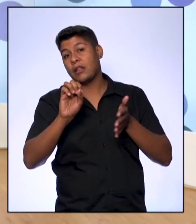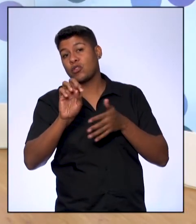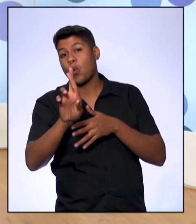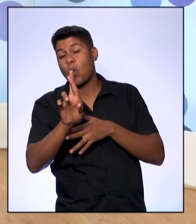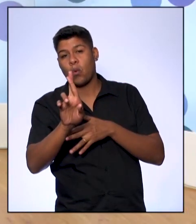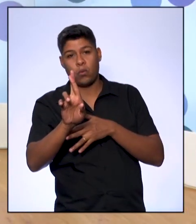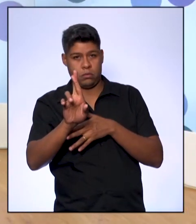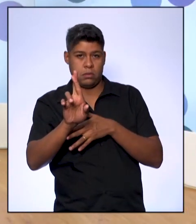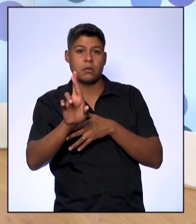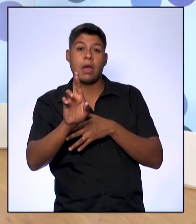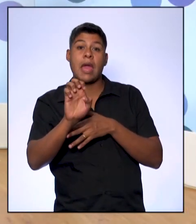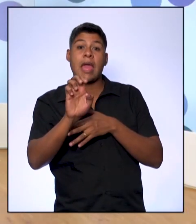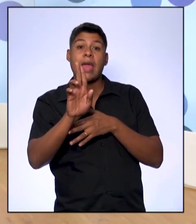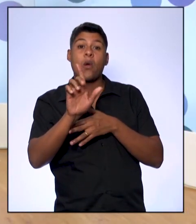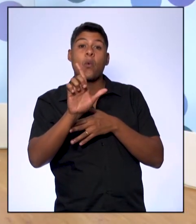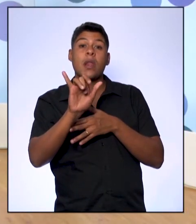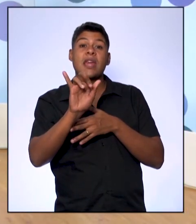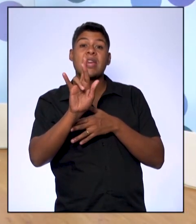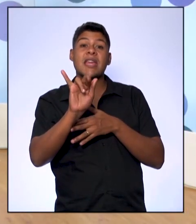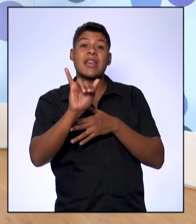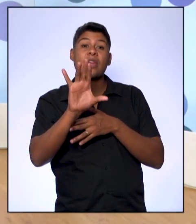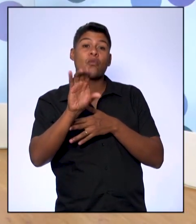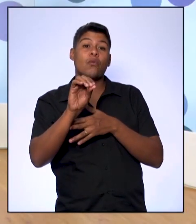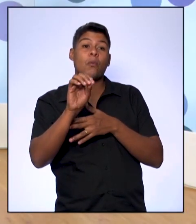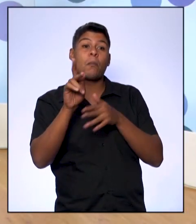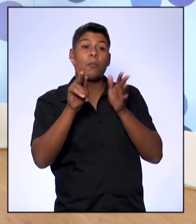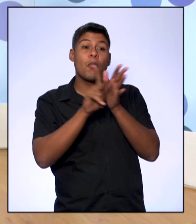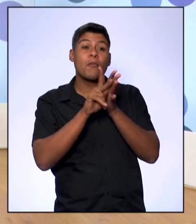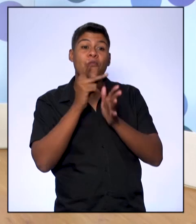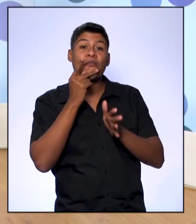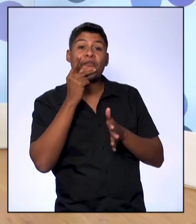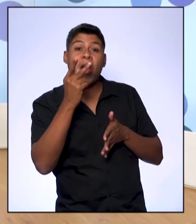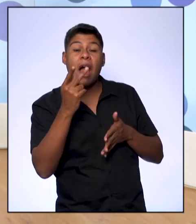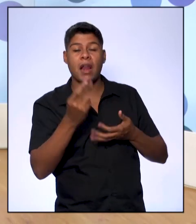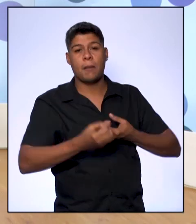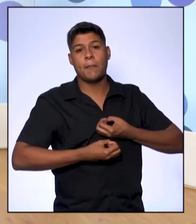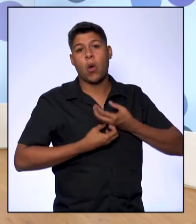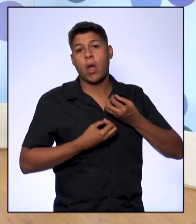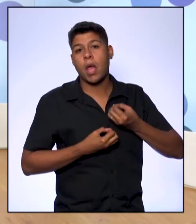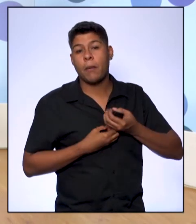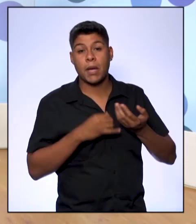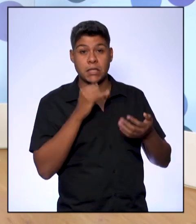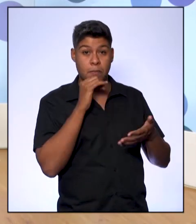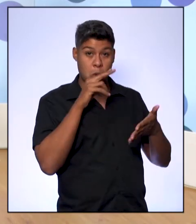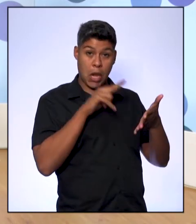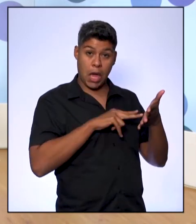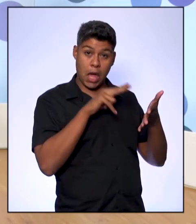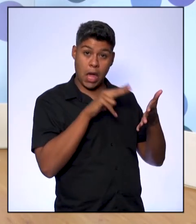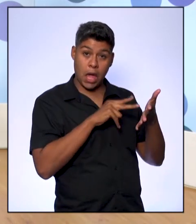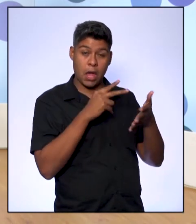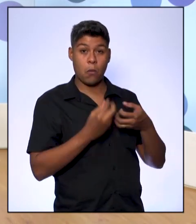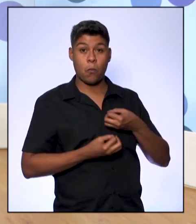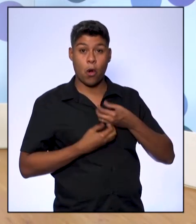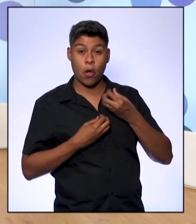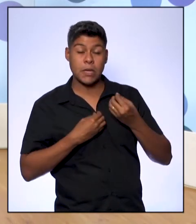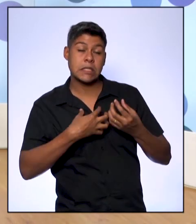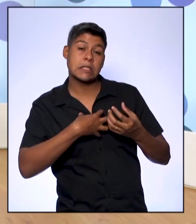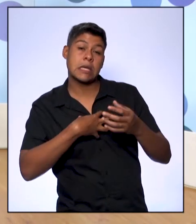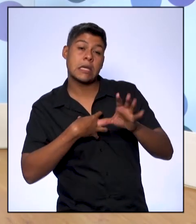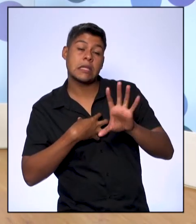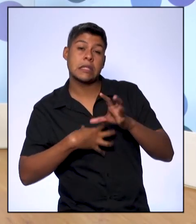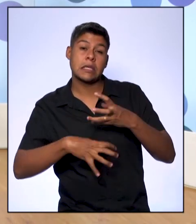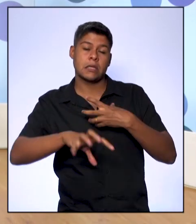a narrativa o eu like é quem fala no poema então é quando você principal ler o poema sente aquele